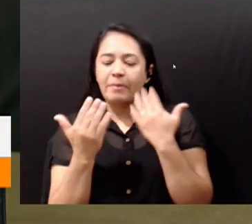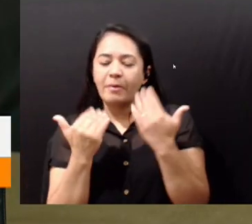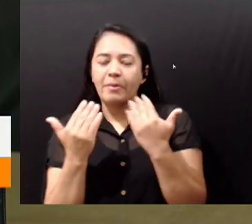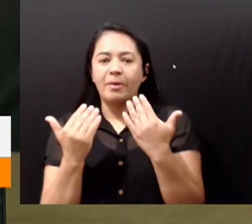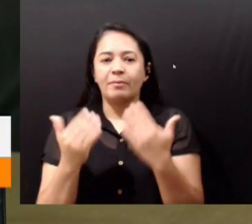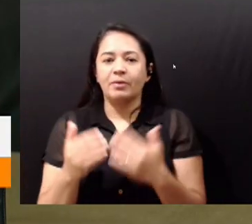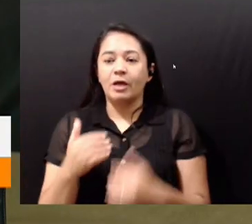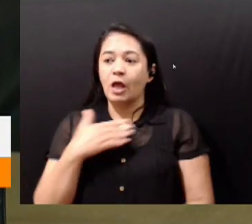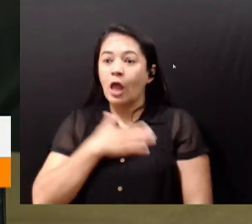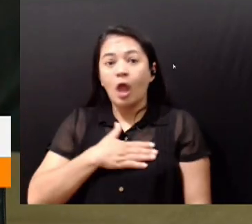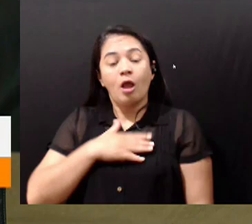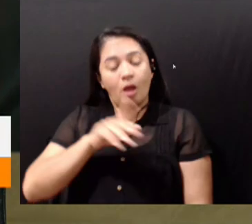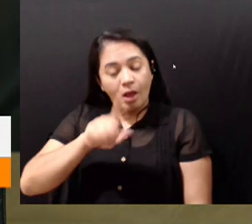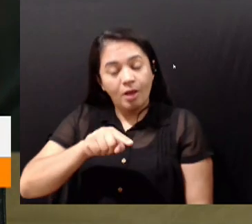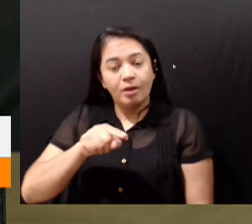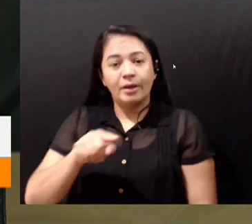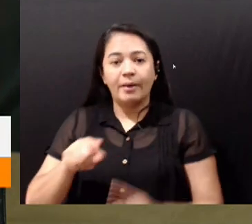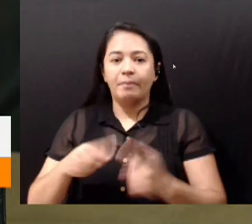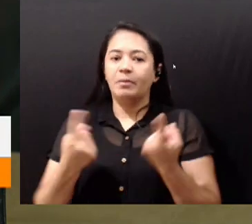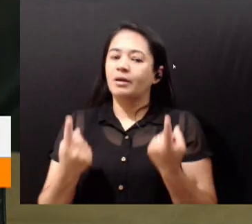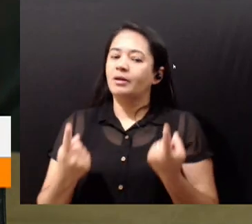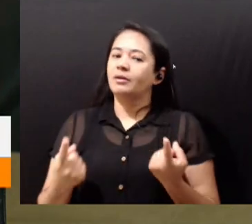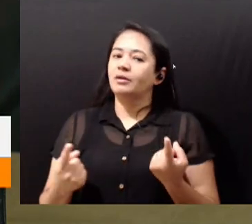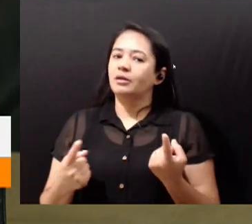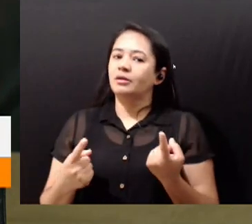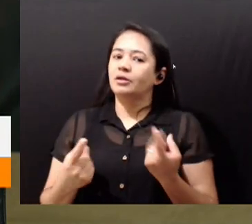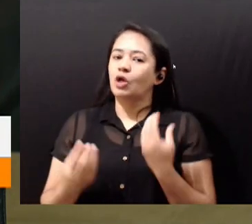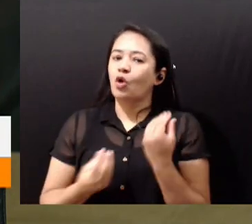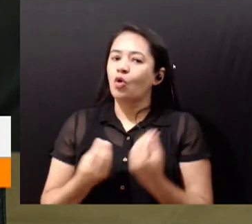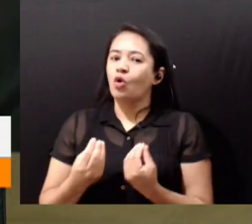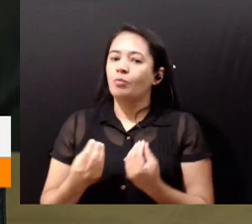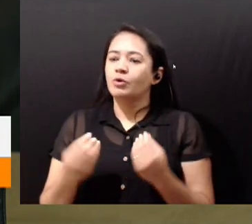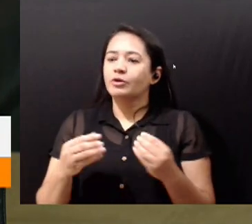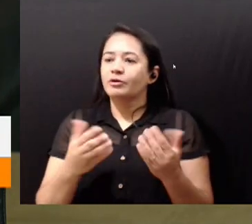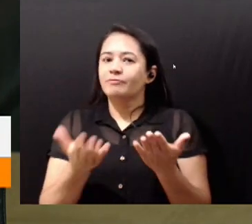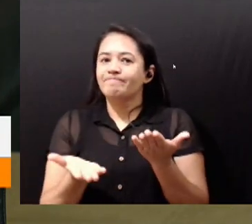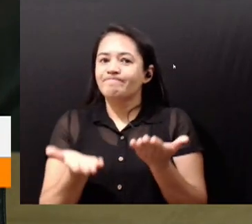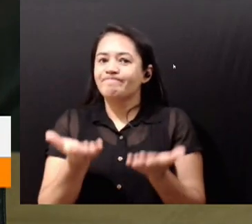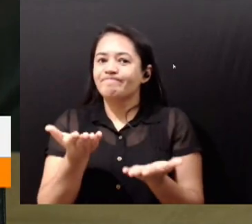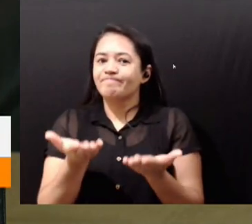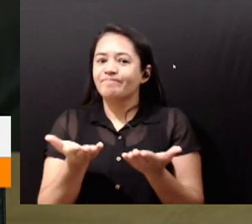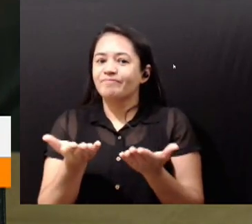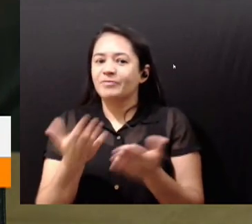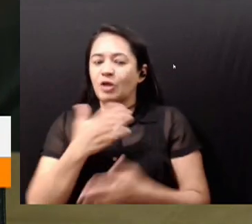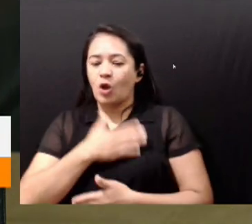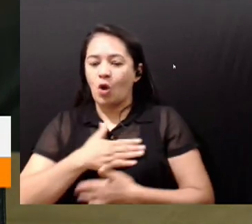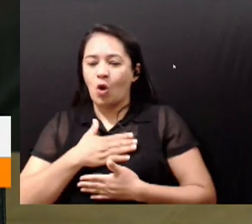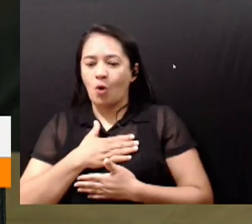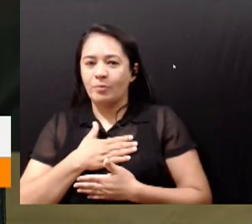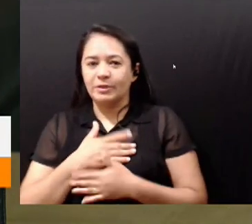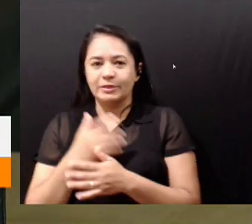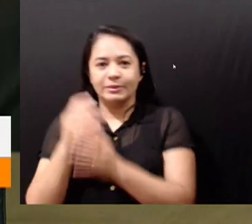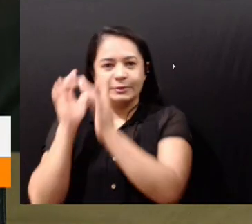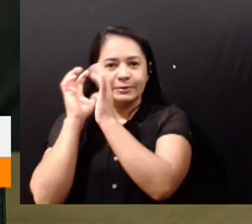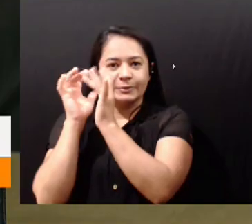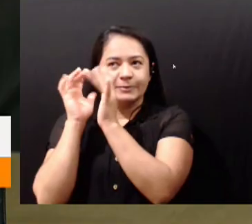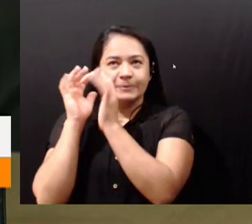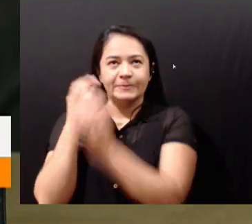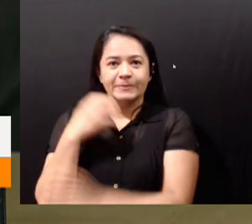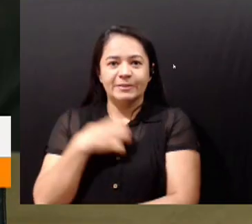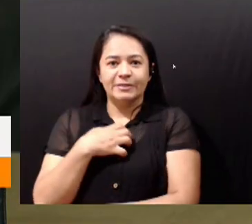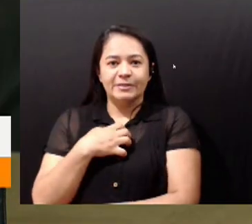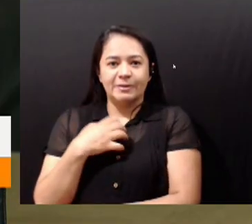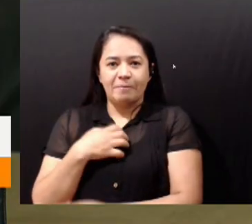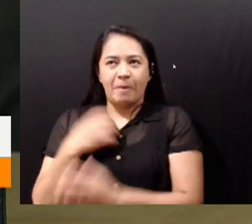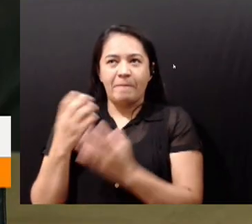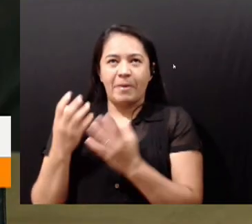prazeroso. Mas espera aí, como é que eu vou aliar esse prazer, isso que o cérebro me traz de dopamina, sei lá o que